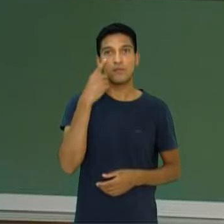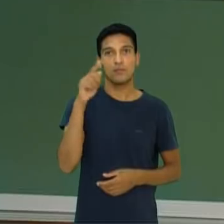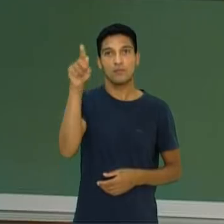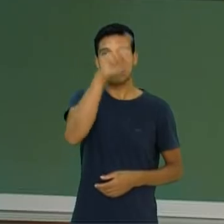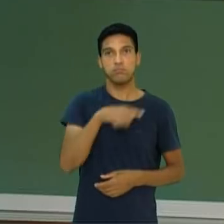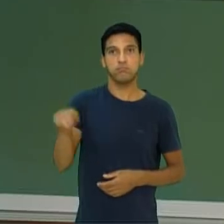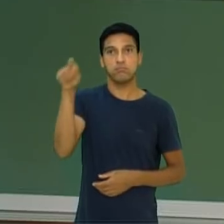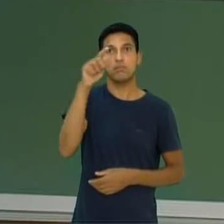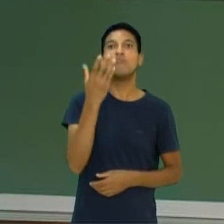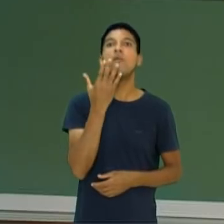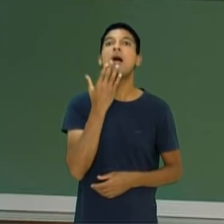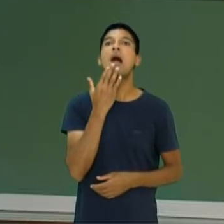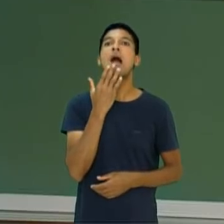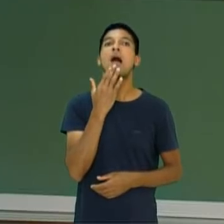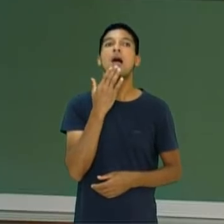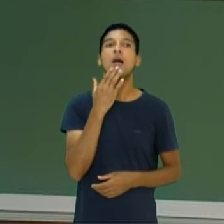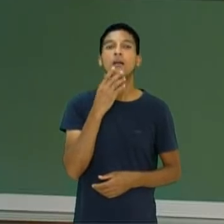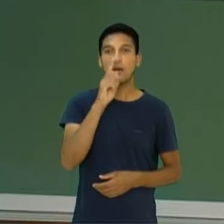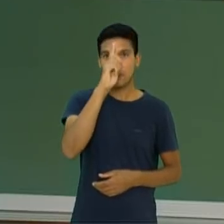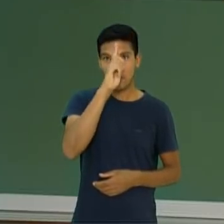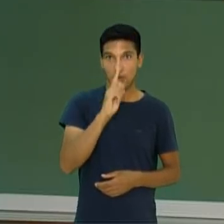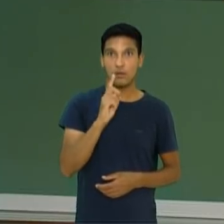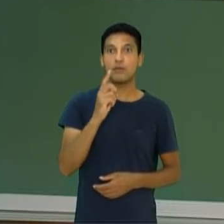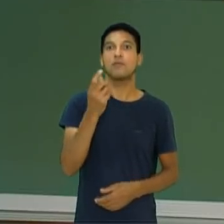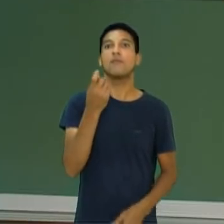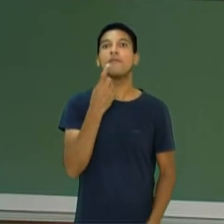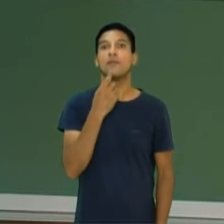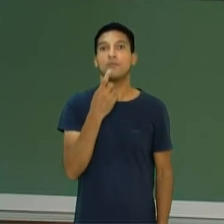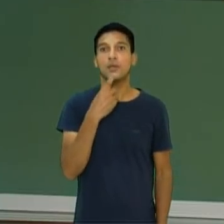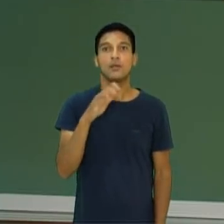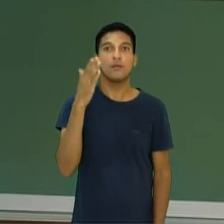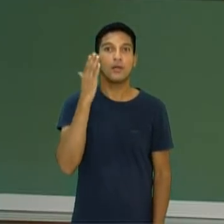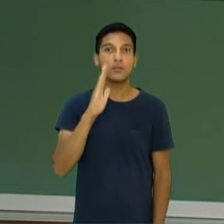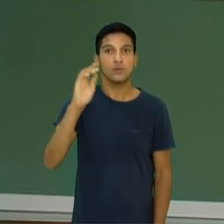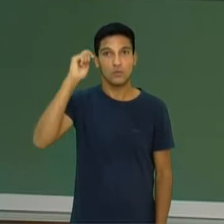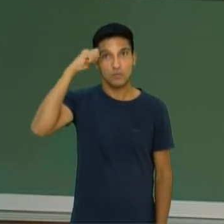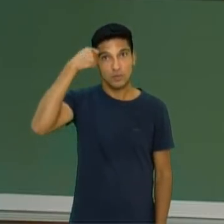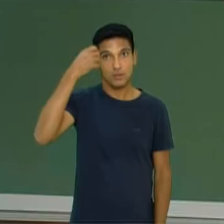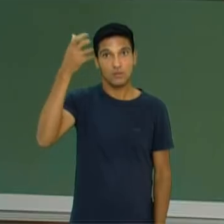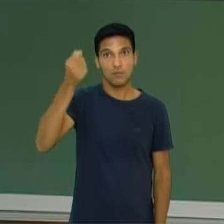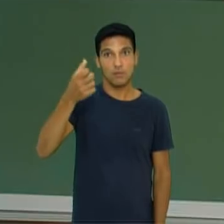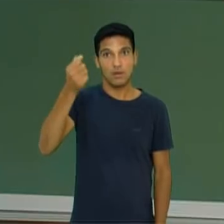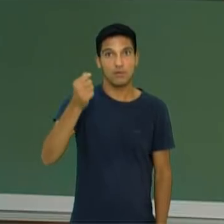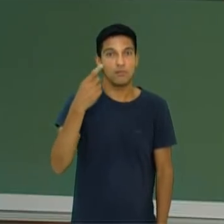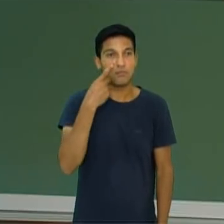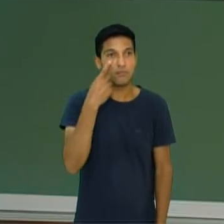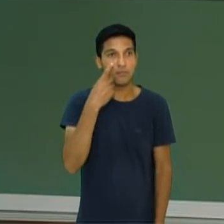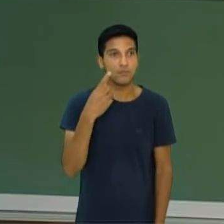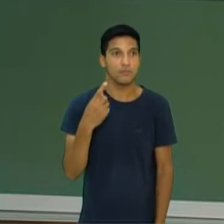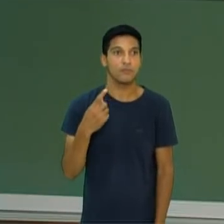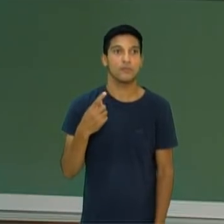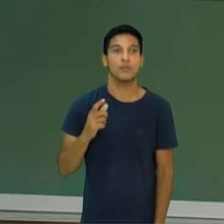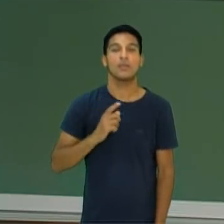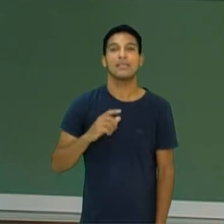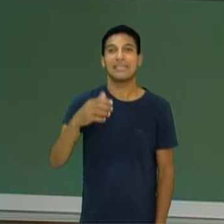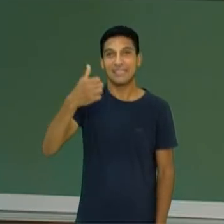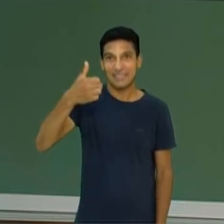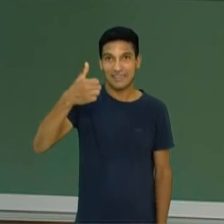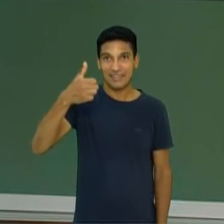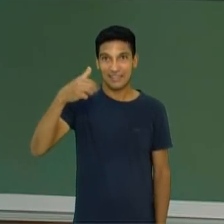todo colorido, certo? Amarelo, vermelho, azul, preto e branco. E ele tem